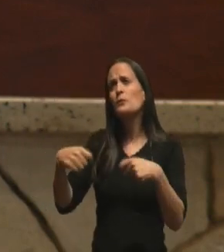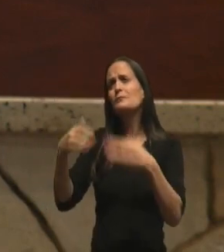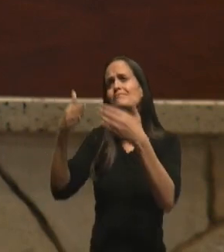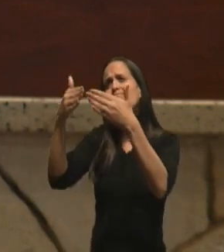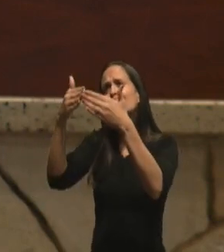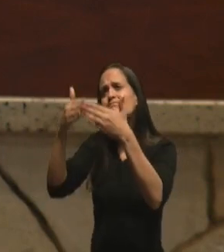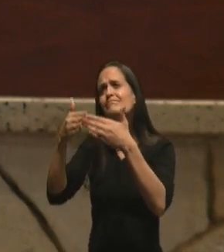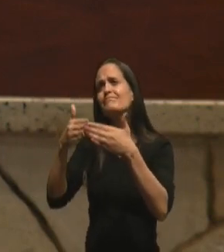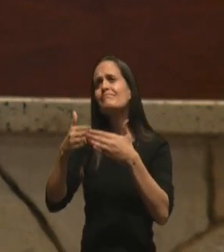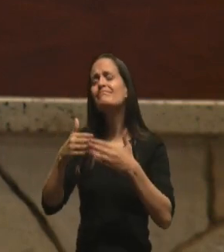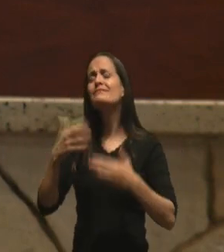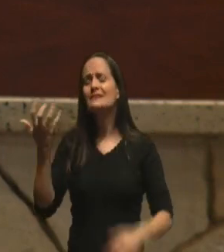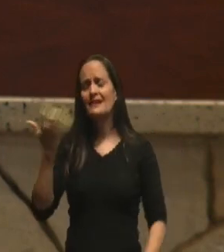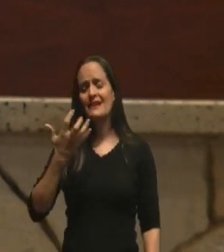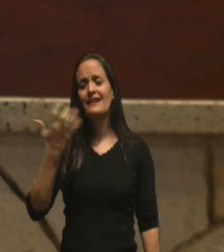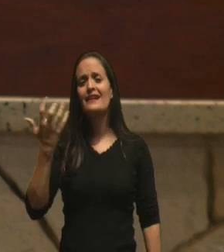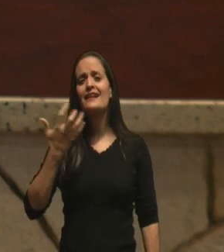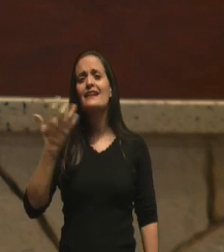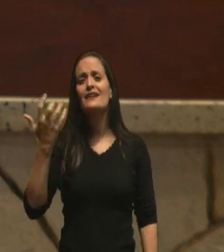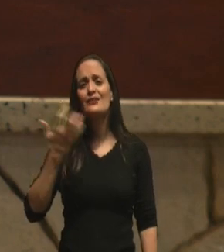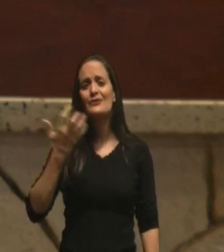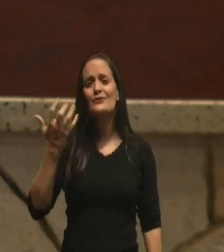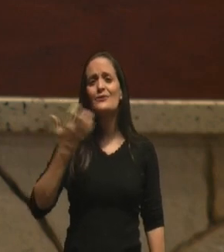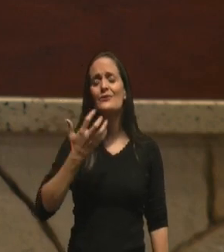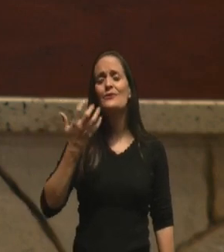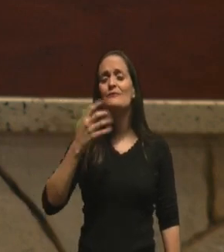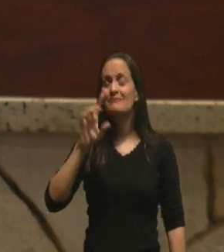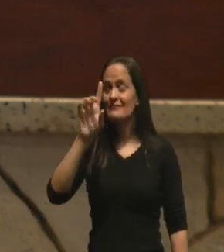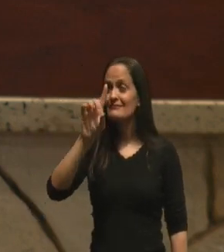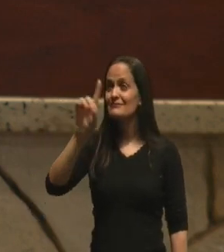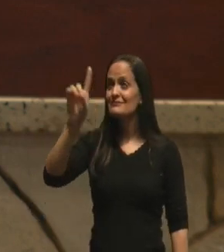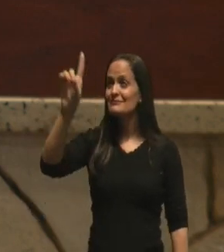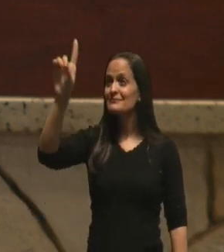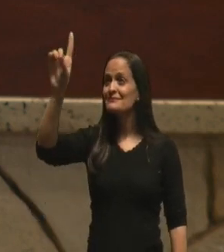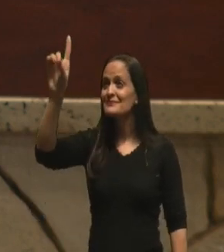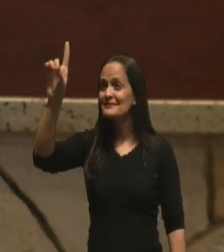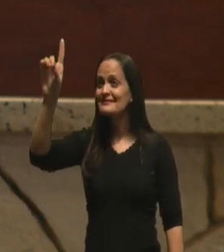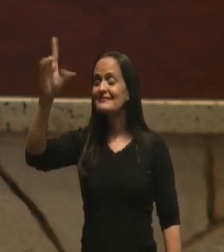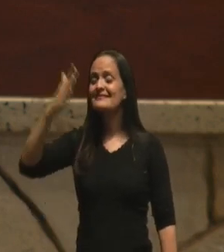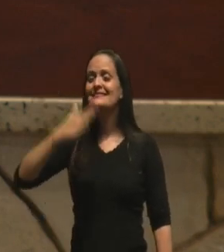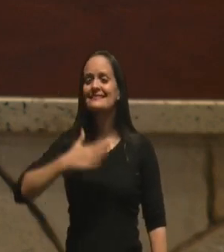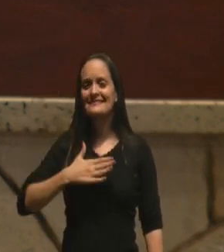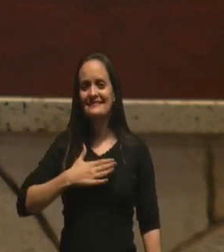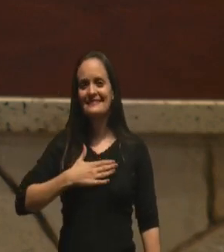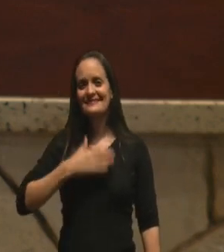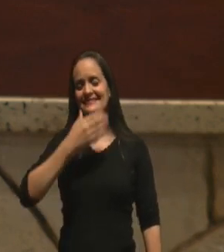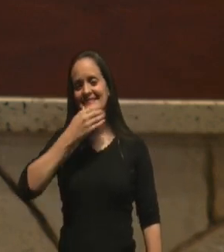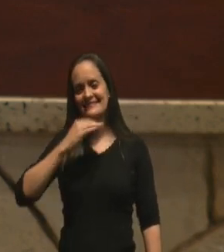que mais quero, és o meu